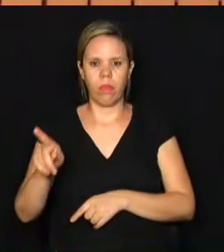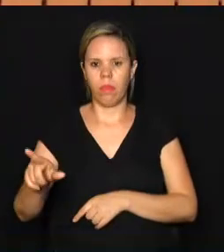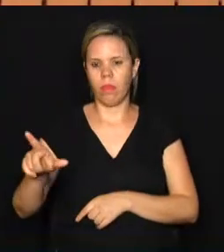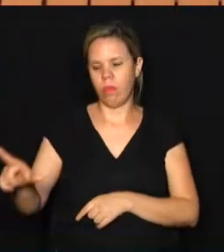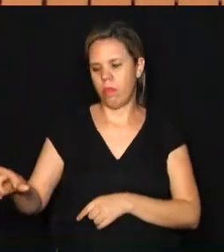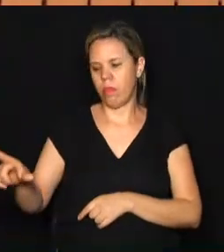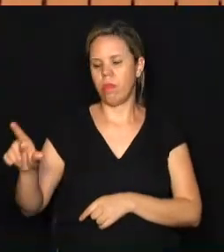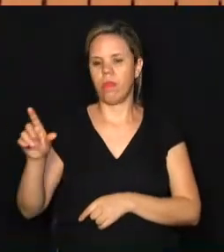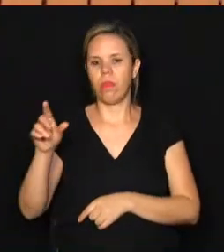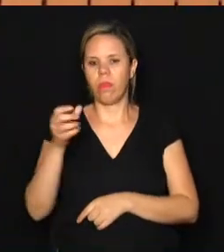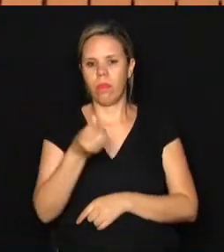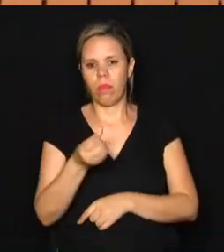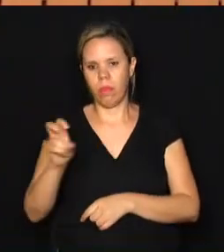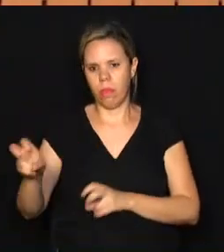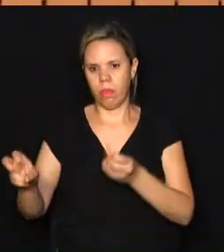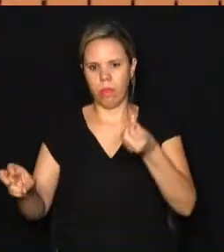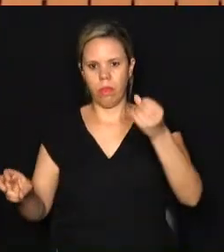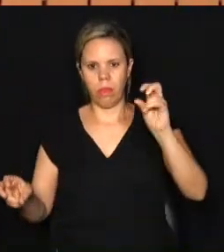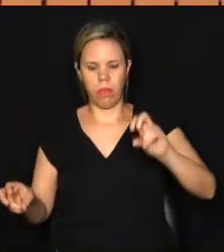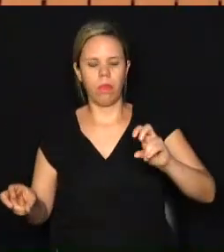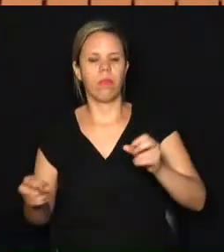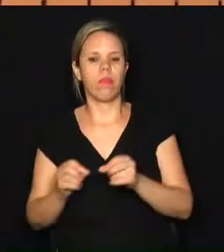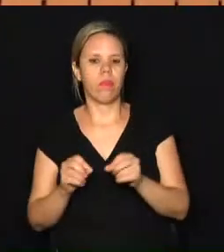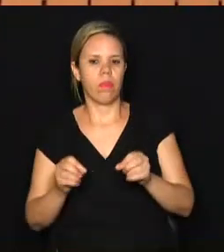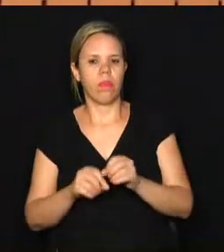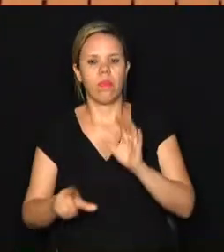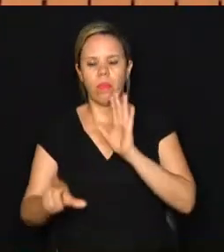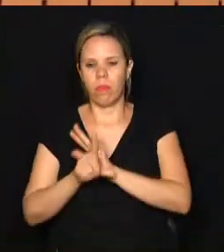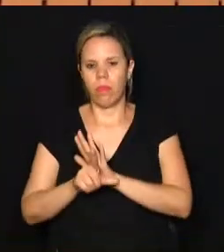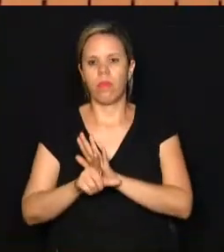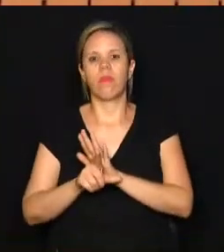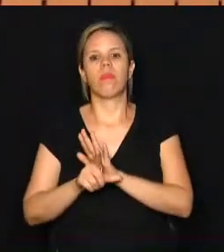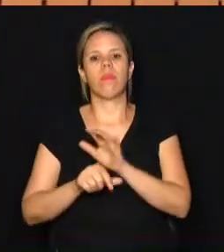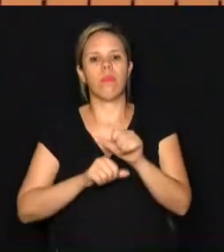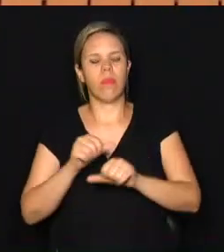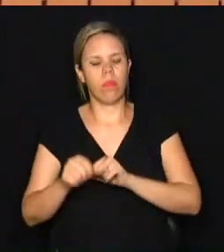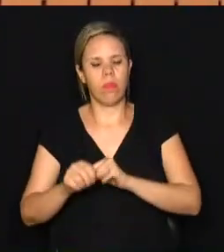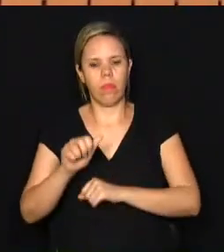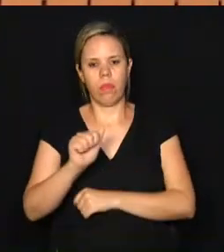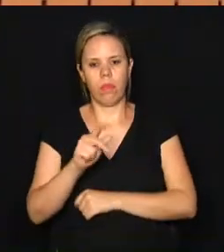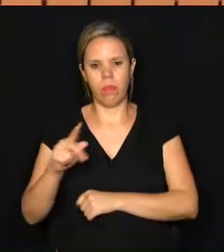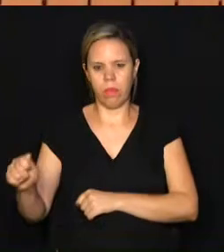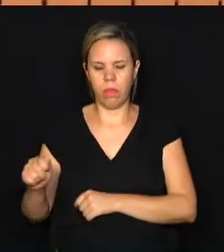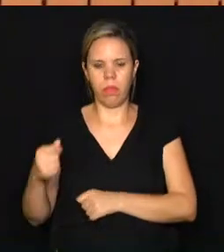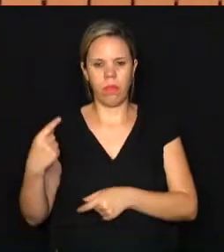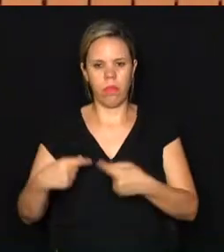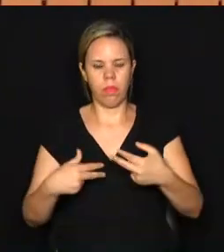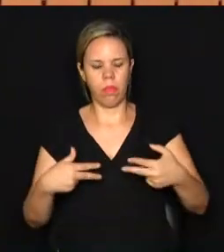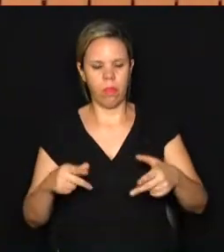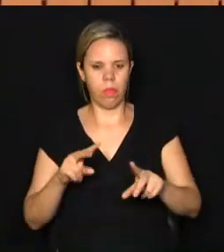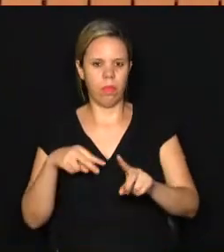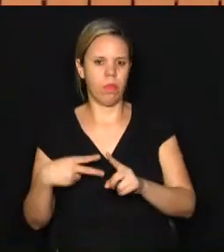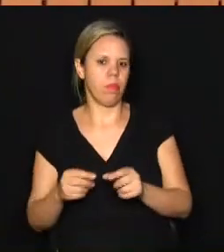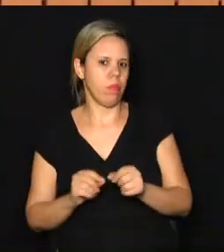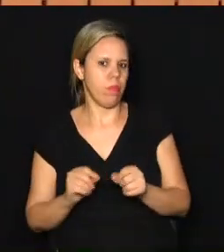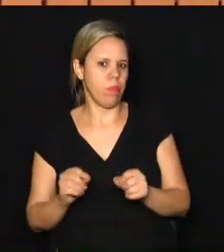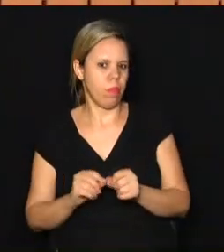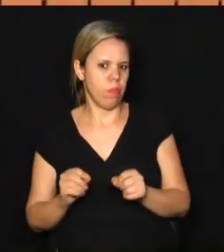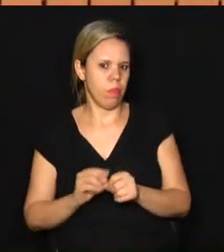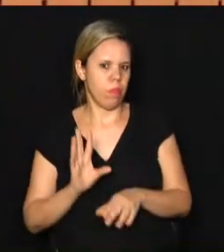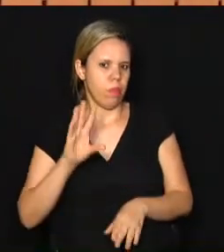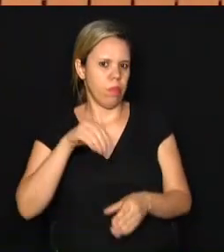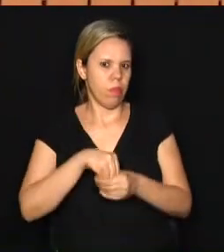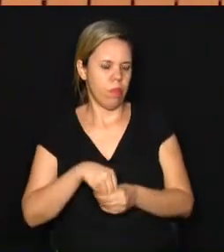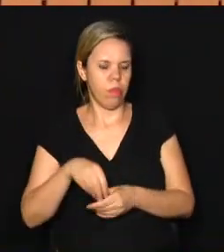66, que alteram a lei da APA. A gente tem discutido isso, e um dos aspectos do PL 66 é que ele consta dentro